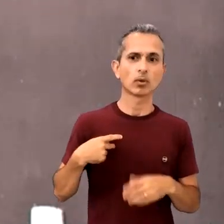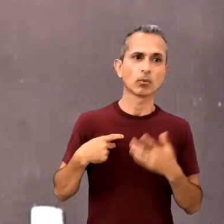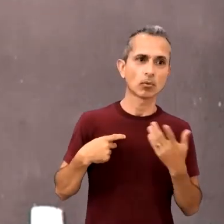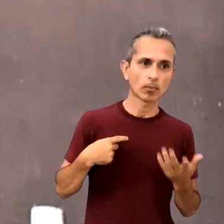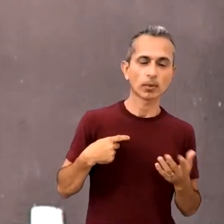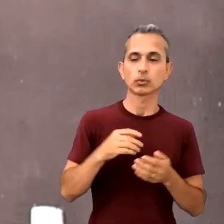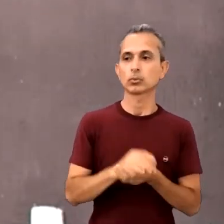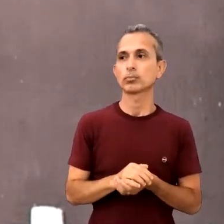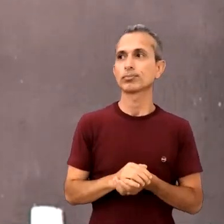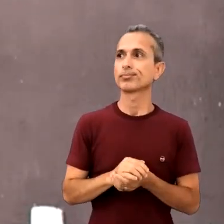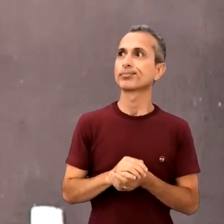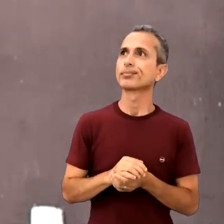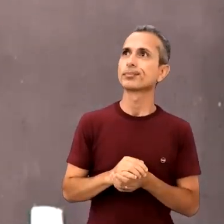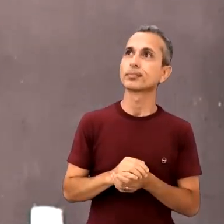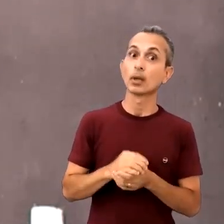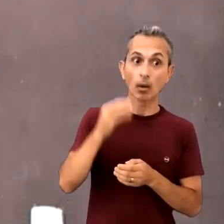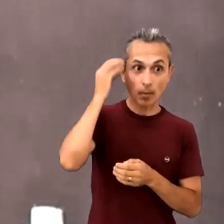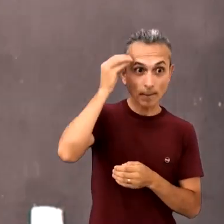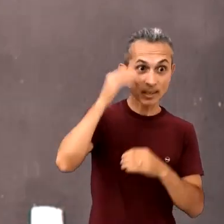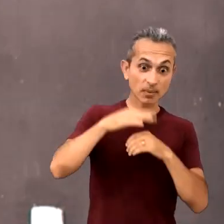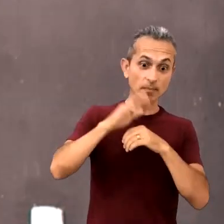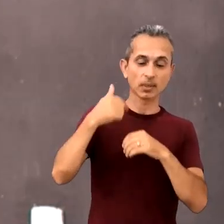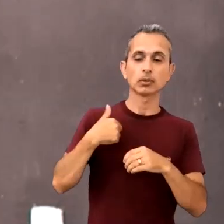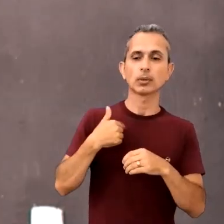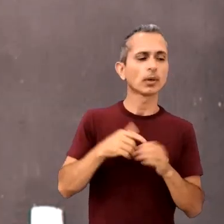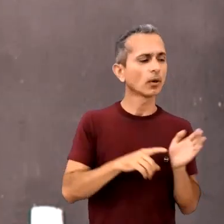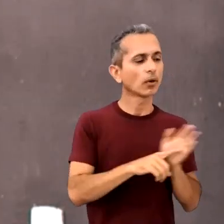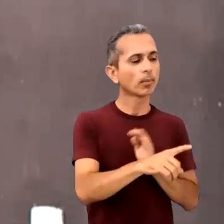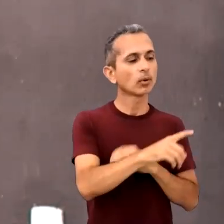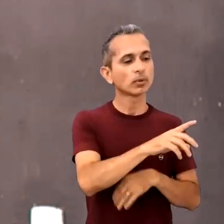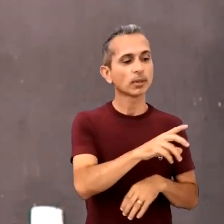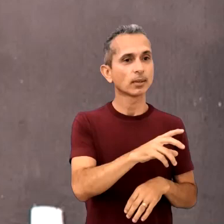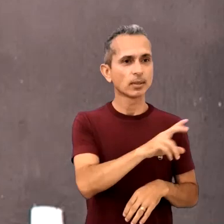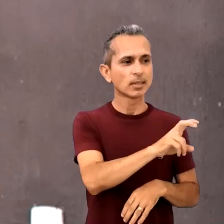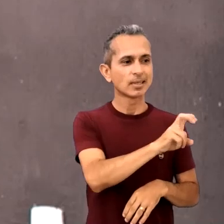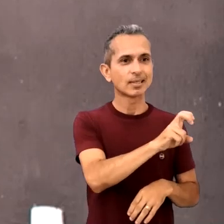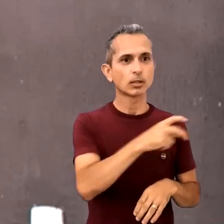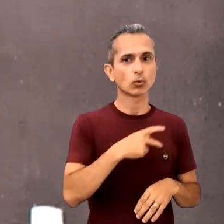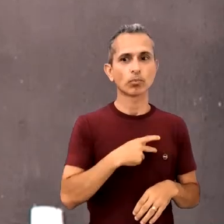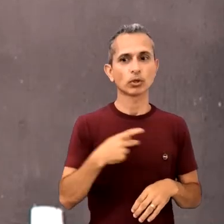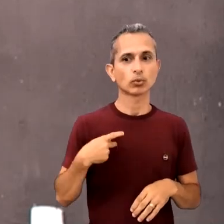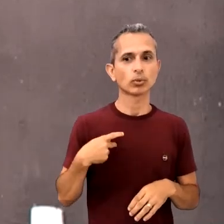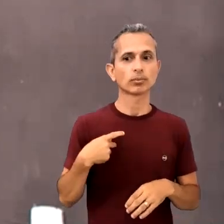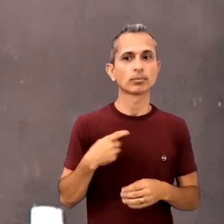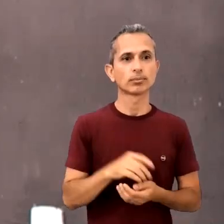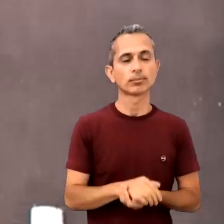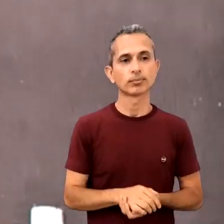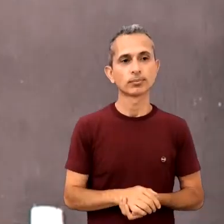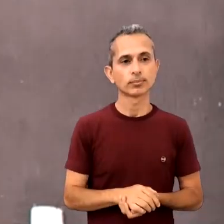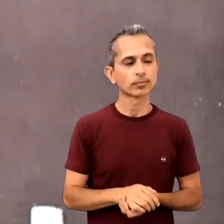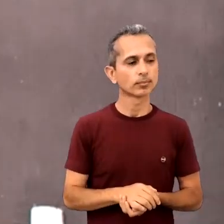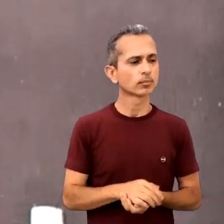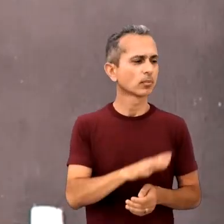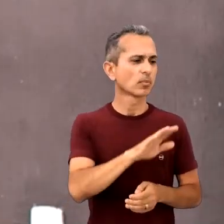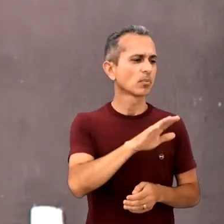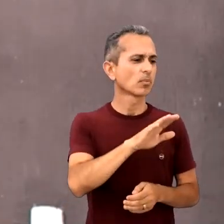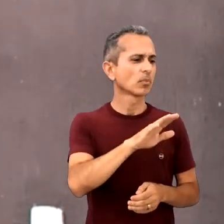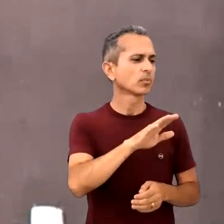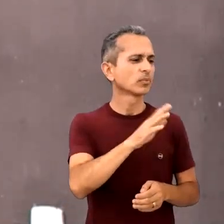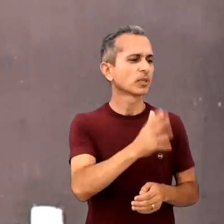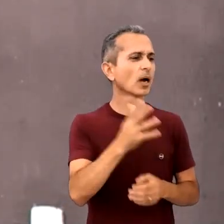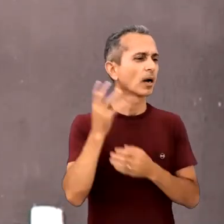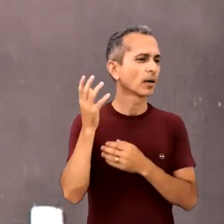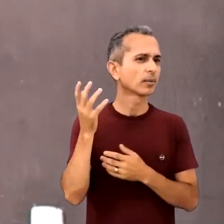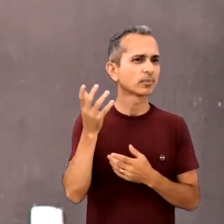eles em virtude do Prega a Palavra. Perguntei a 5. Desses 5, 2 já estão aposentados. Passaram seus 40, 45